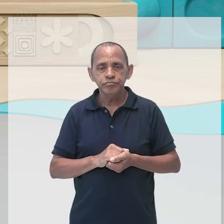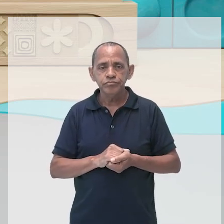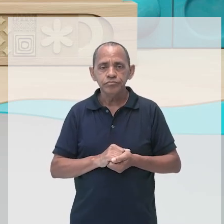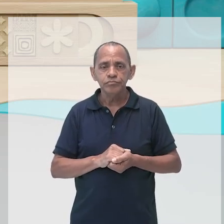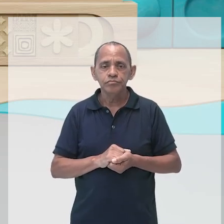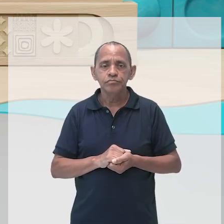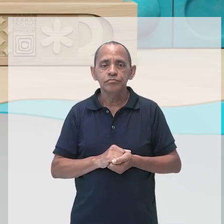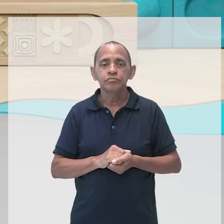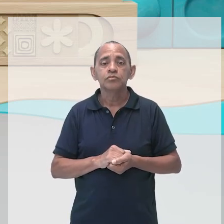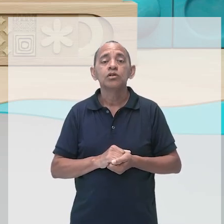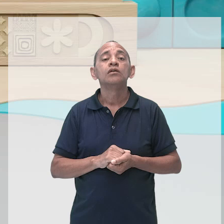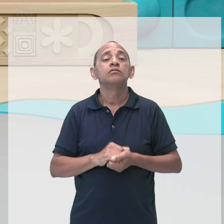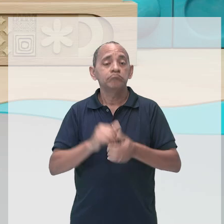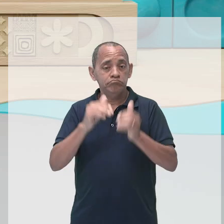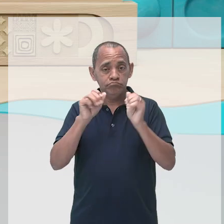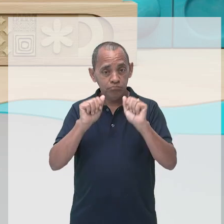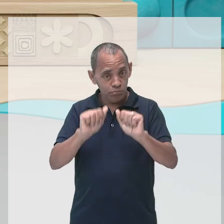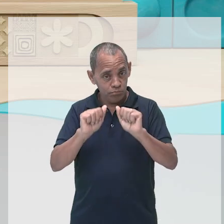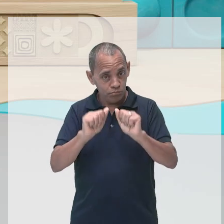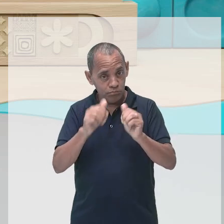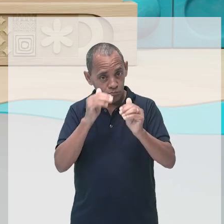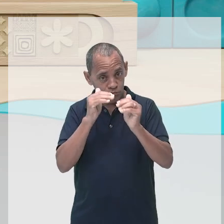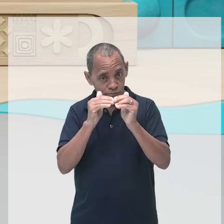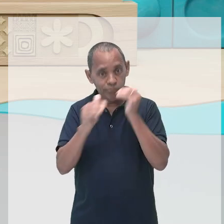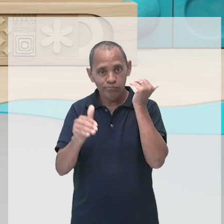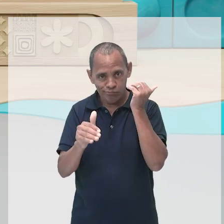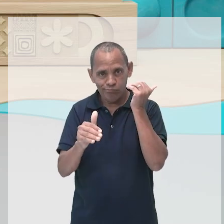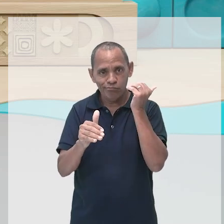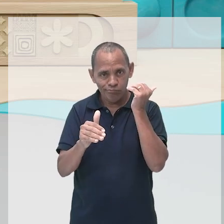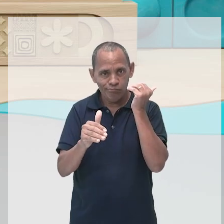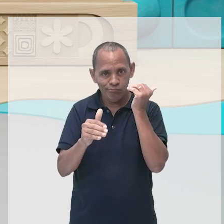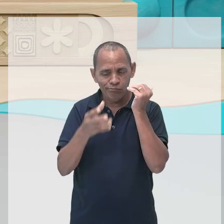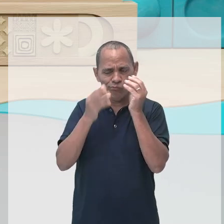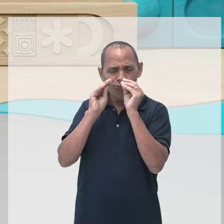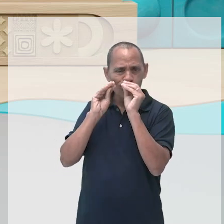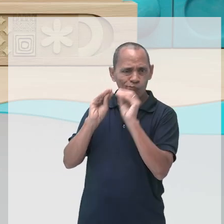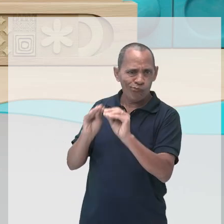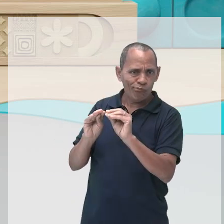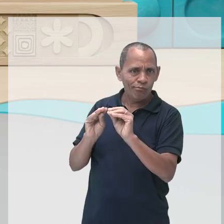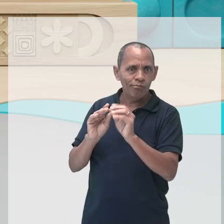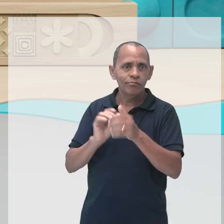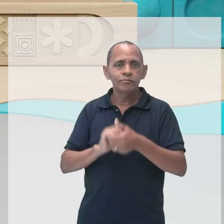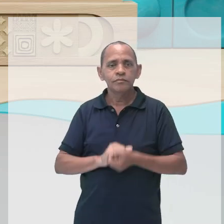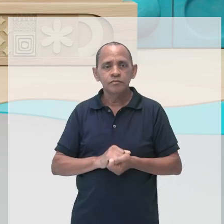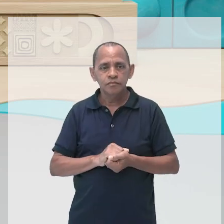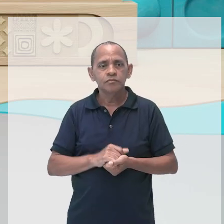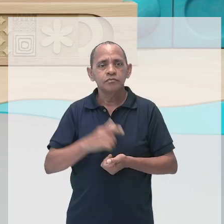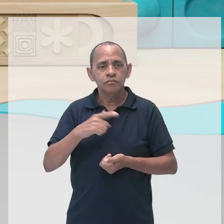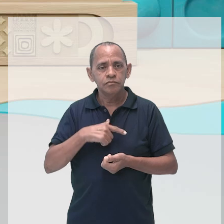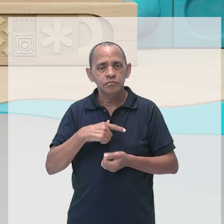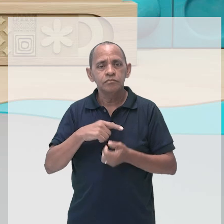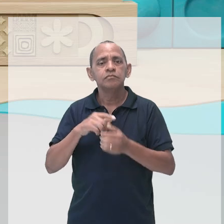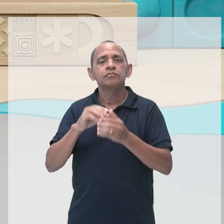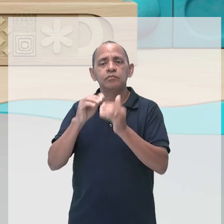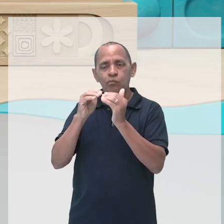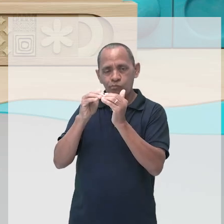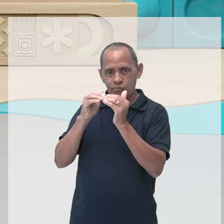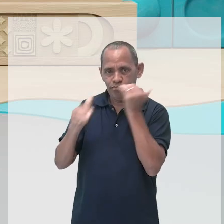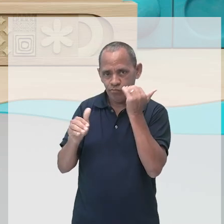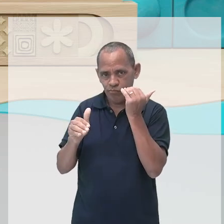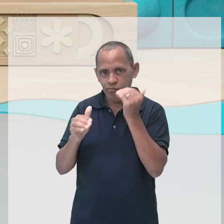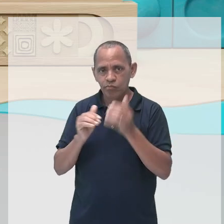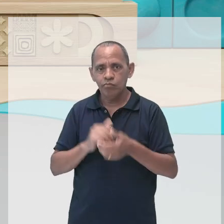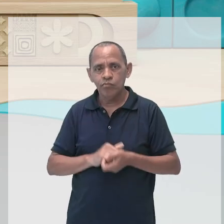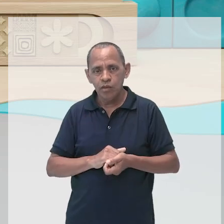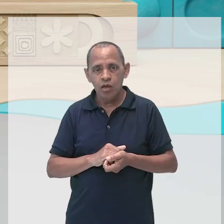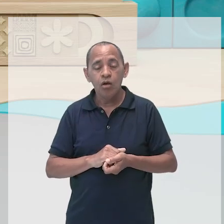sustentação. Você pode discordar dele, rejeitar completamente a ideia dele. Então, você vai ter um movimento argumentativo de refutação.